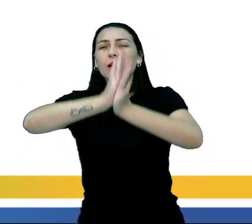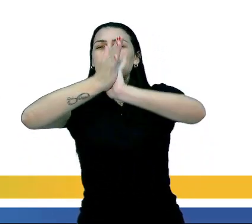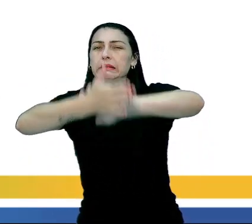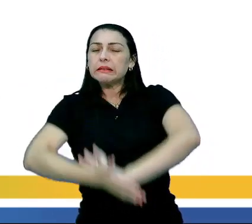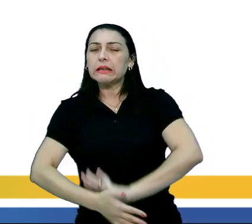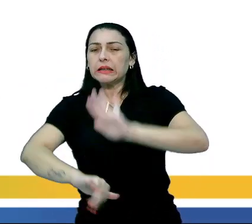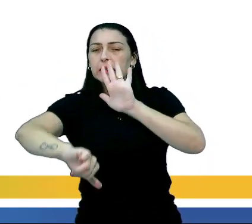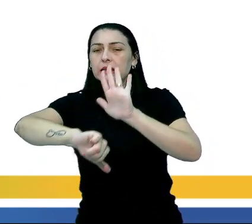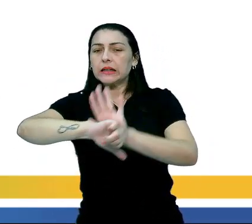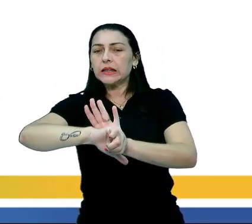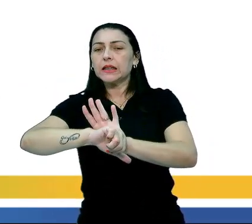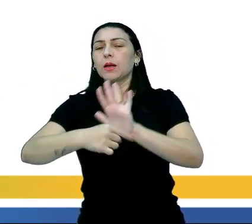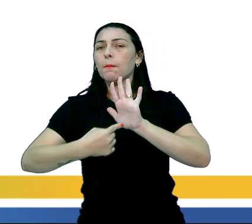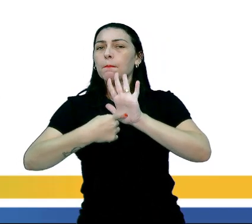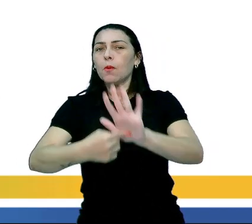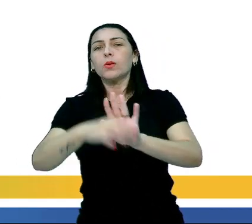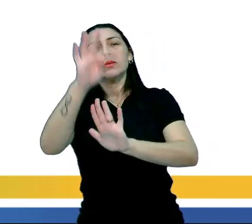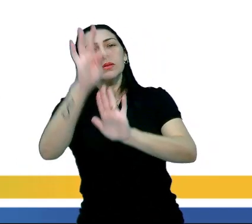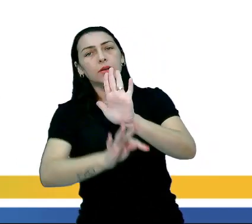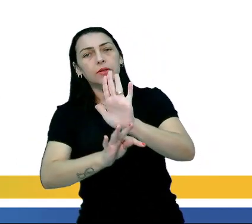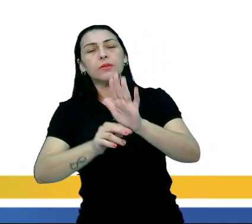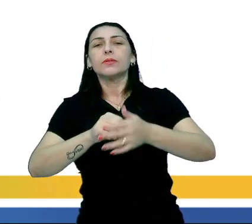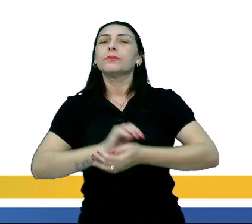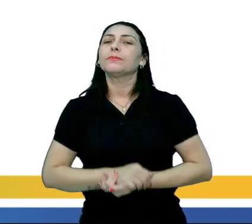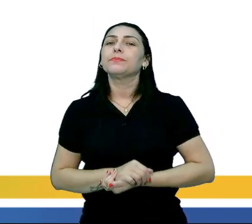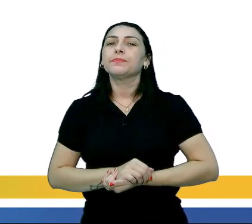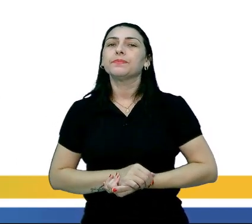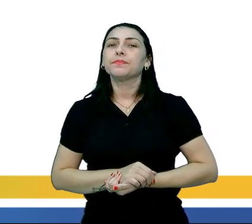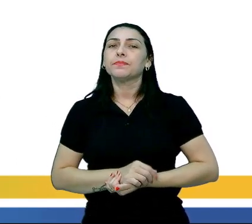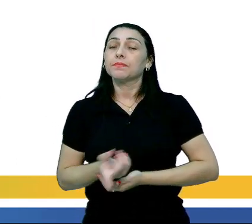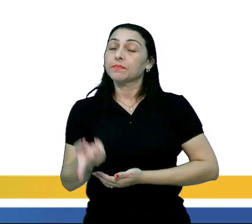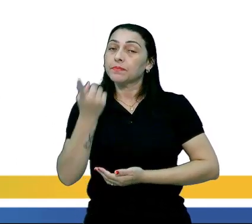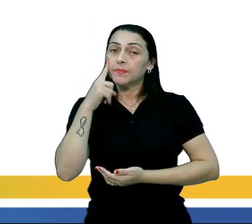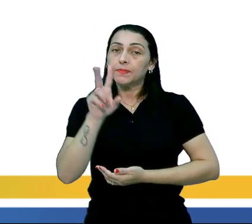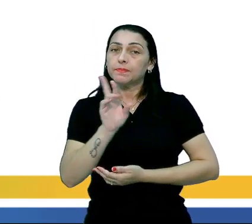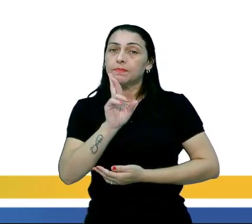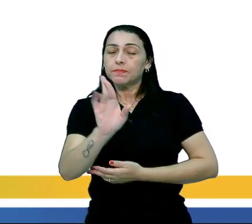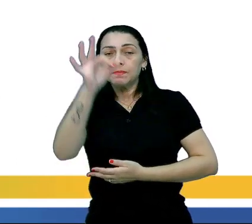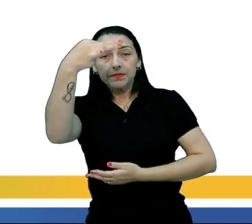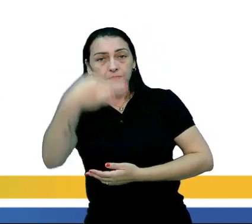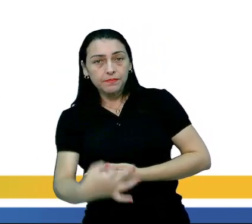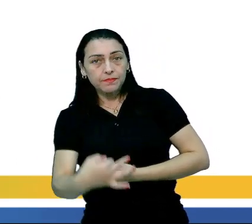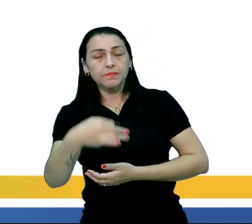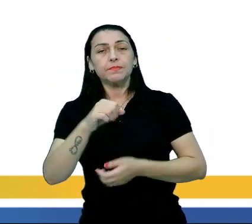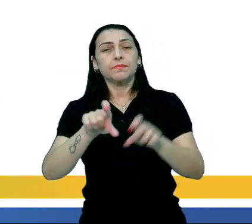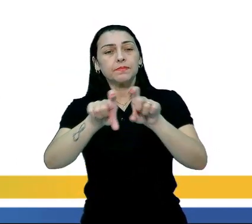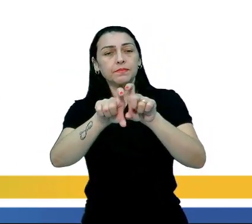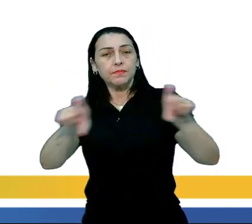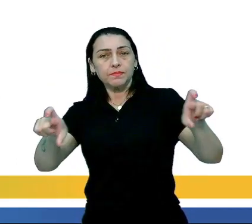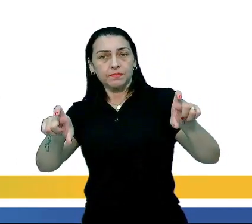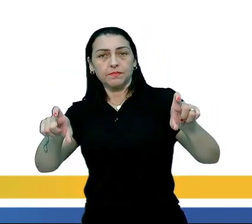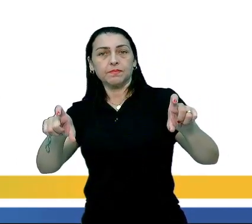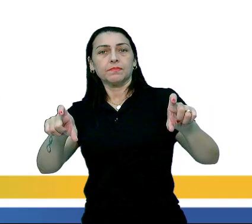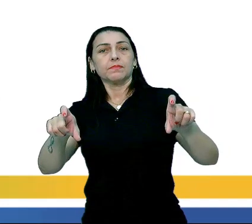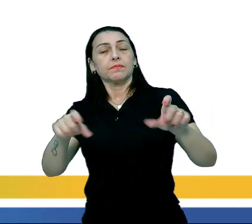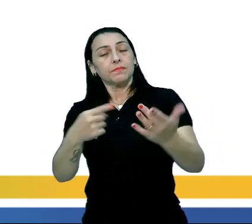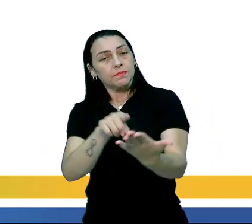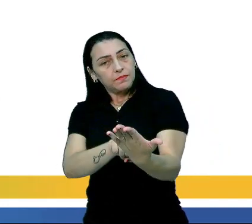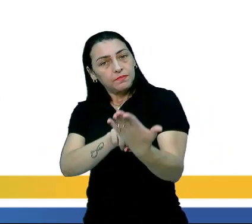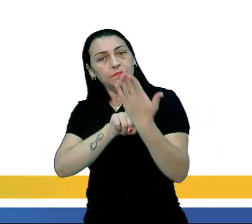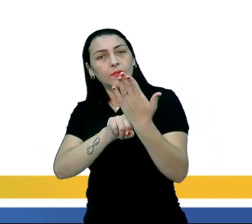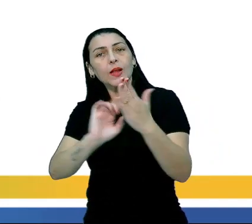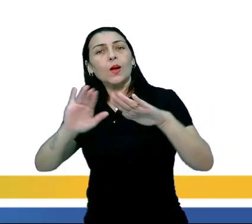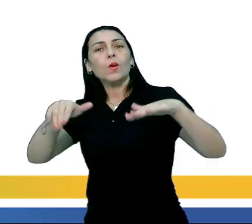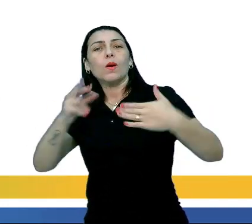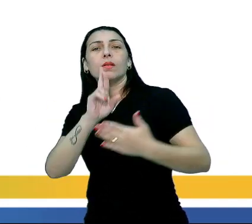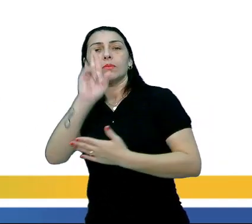quadro catastrófico exposto no texto. Vamos visualizar o destaque que vai nos mostrar